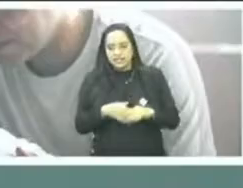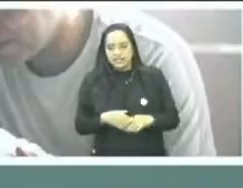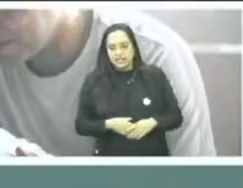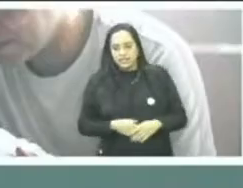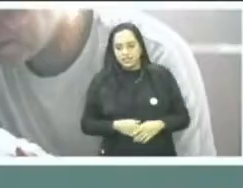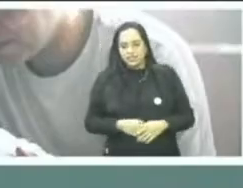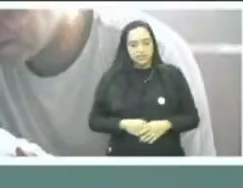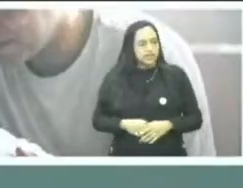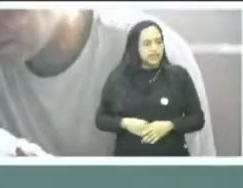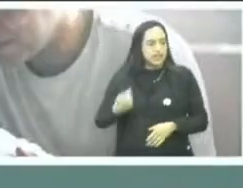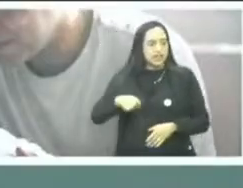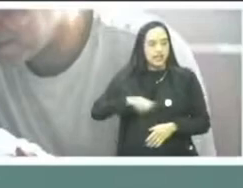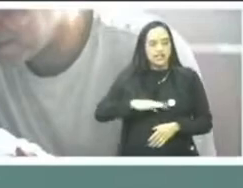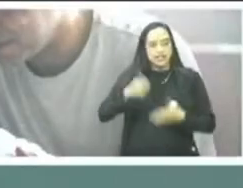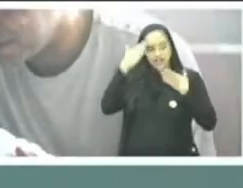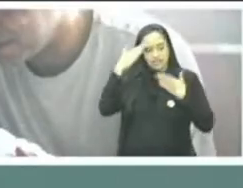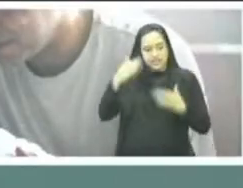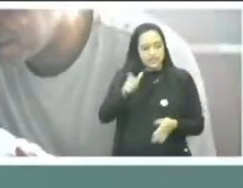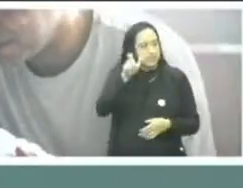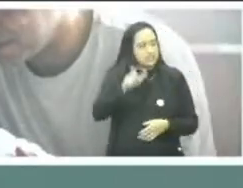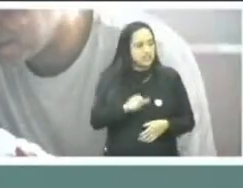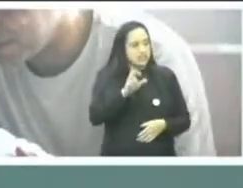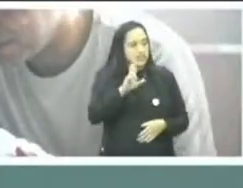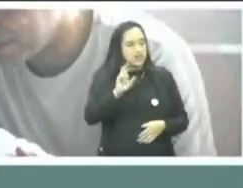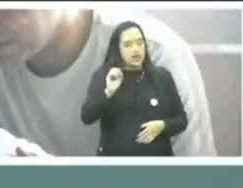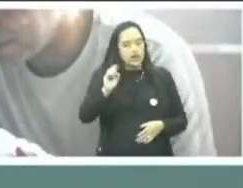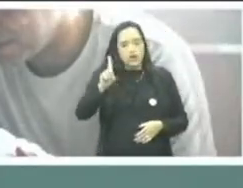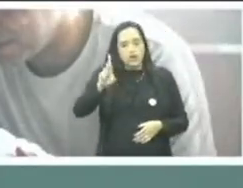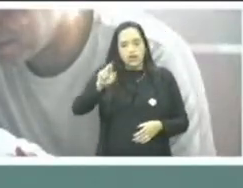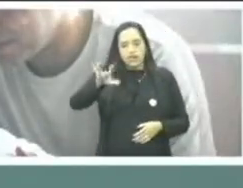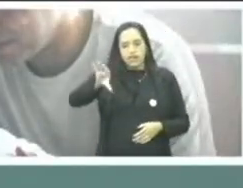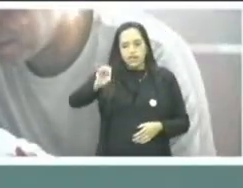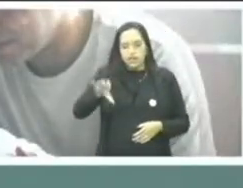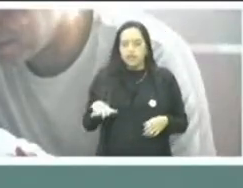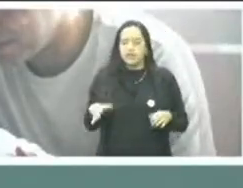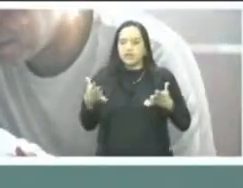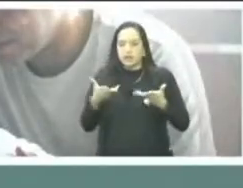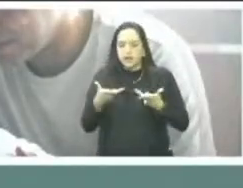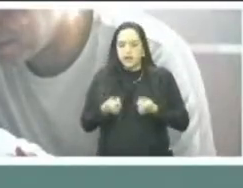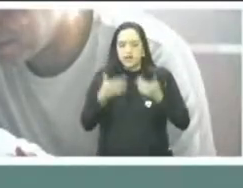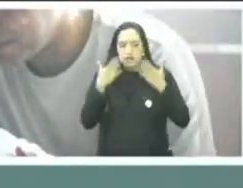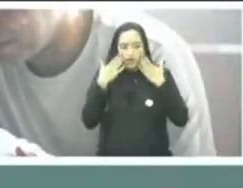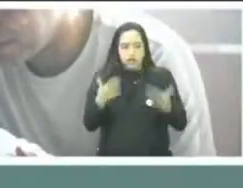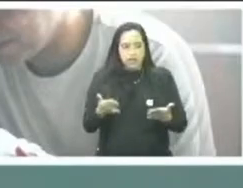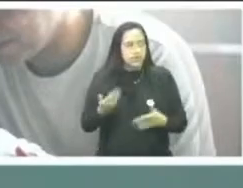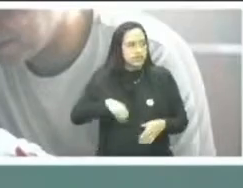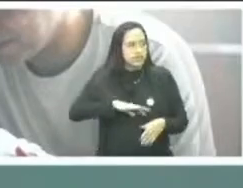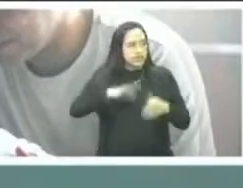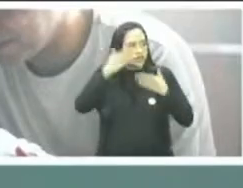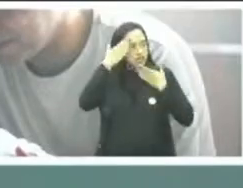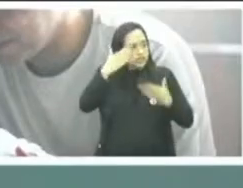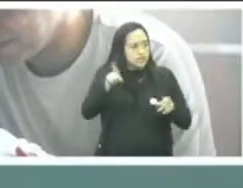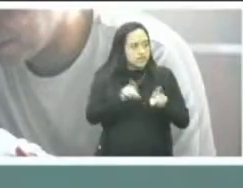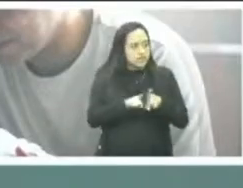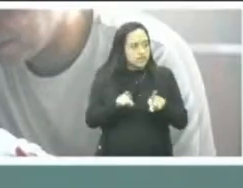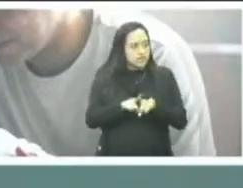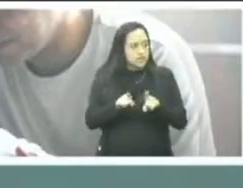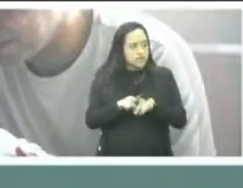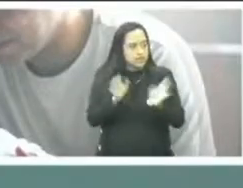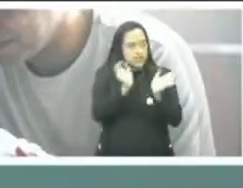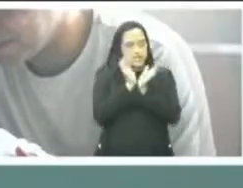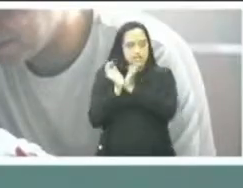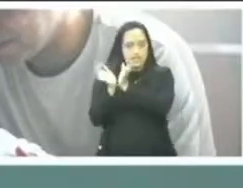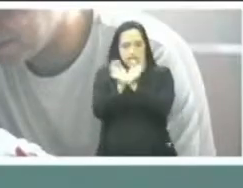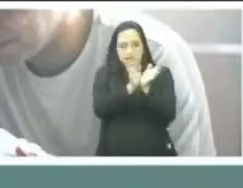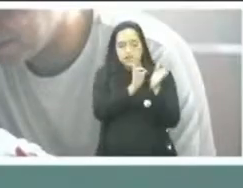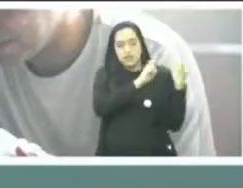E nós agradecemos você, Rodrigo Gaete, pela excelente apresentação. E os nossos agradecimentos também às equipes